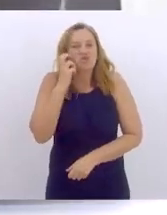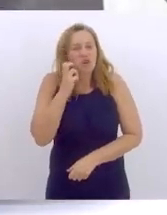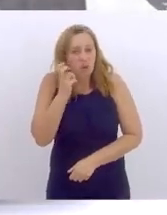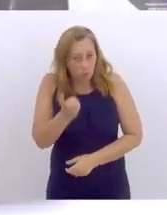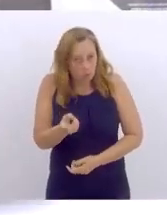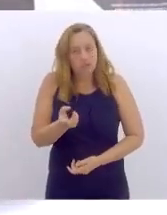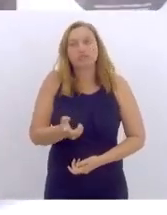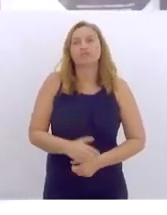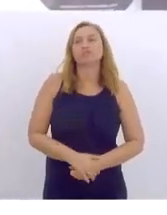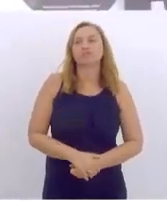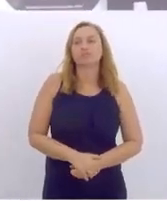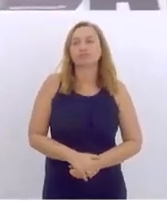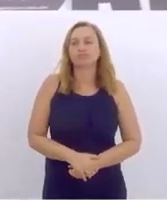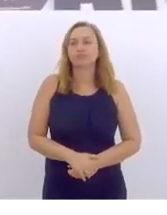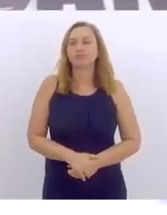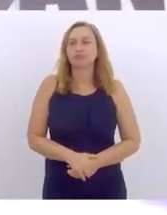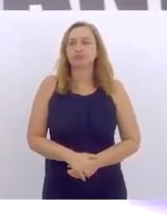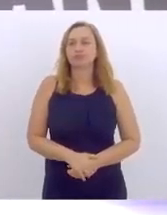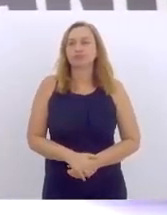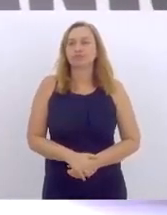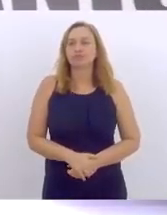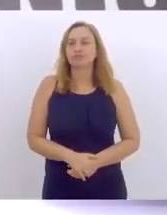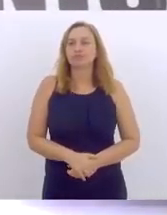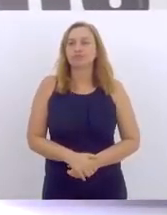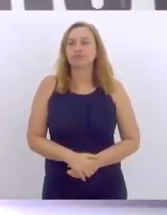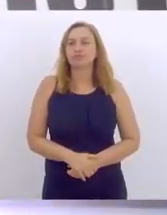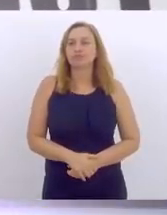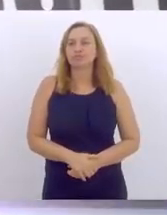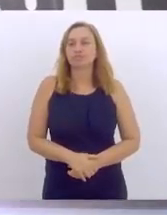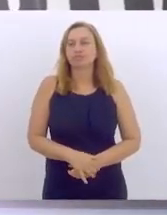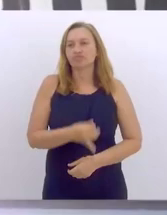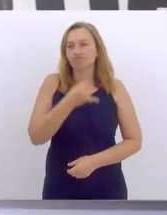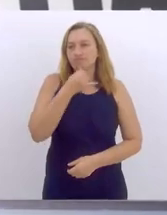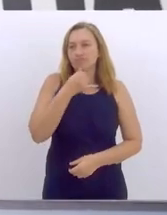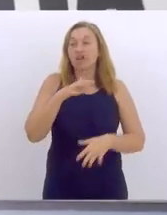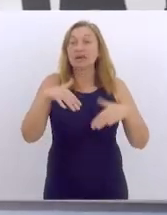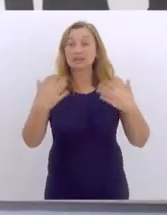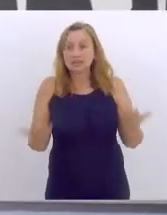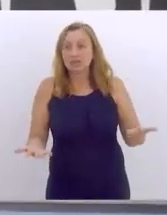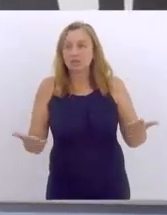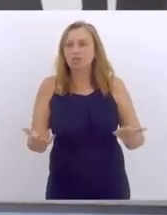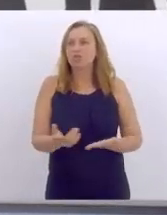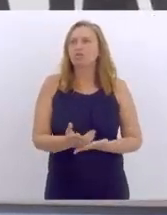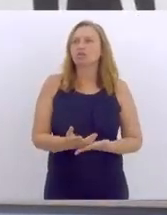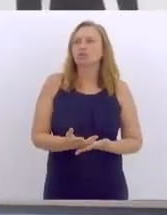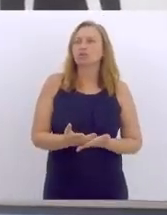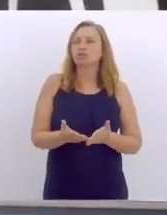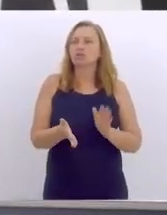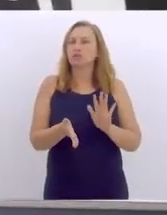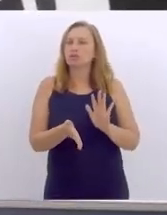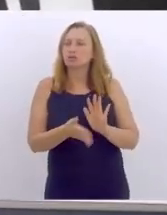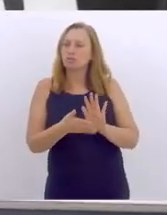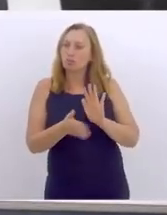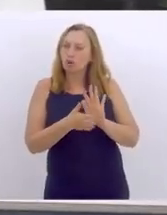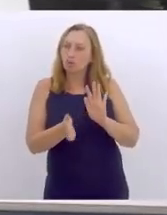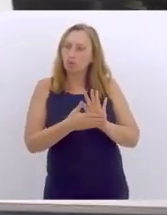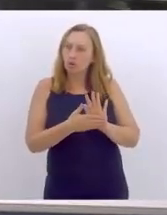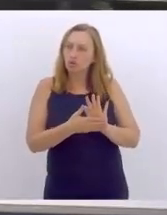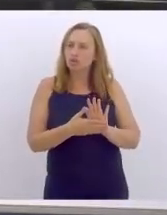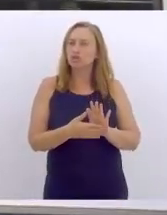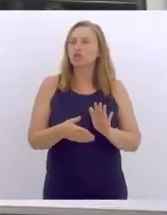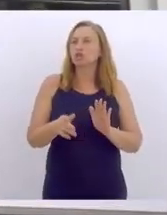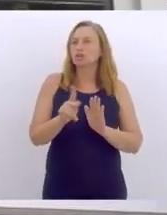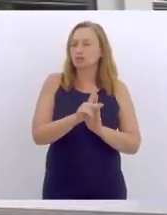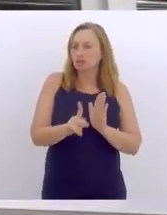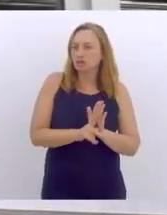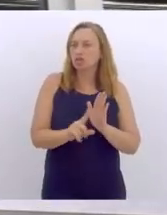vergonhoso. Vexatório, vergonhoso. Me causa indignação. Então, quando nós propusemos essa proposta, esse projeto de